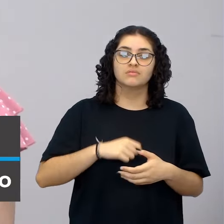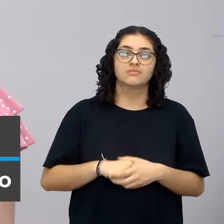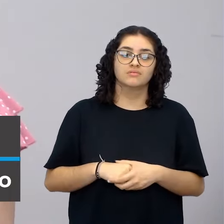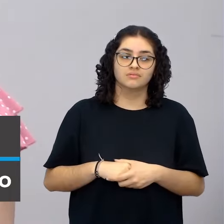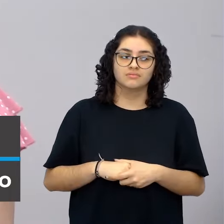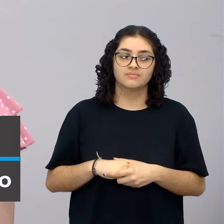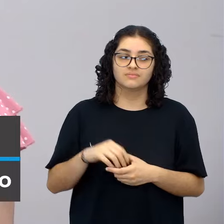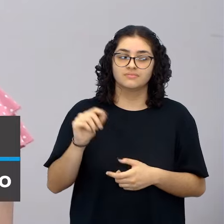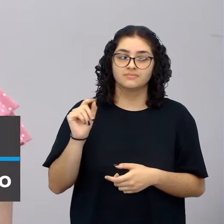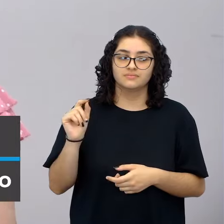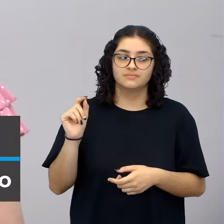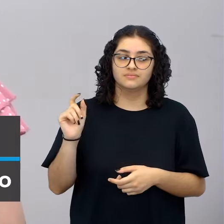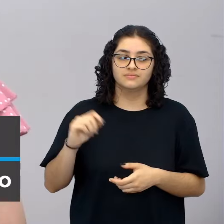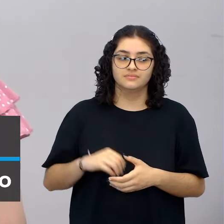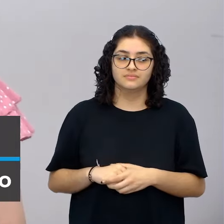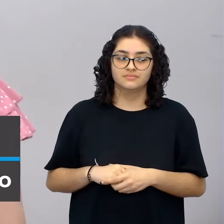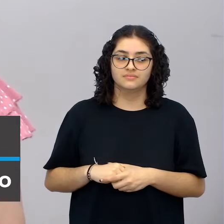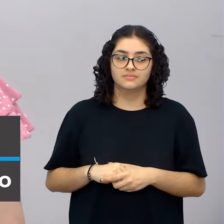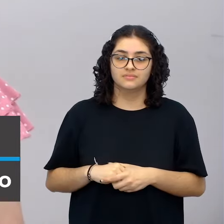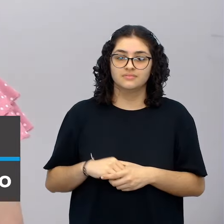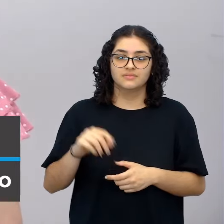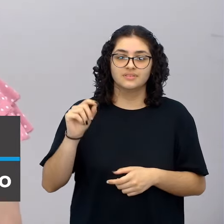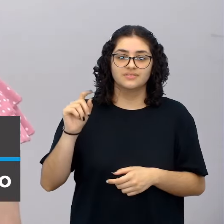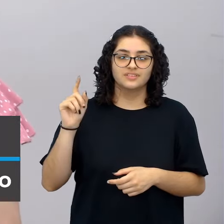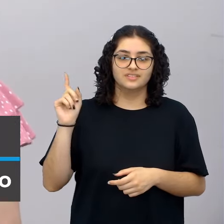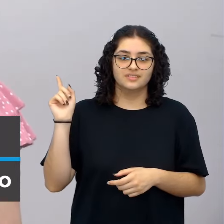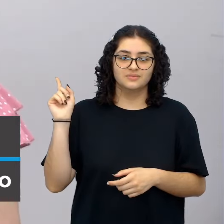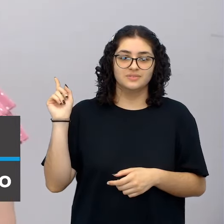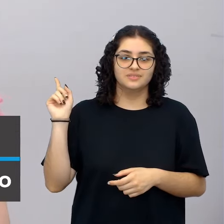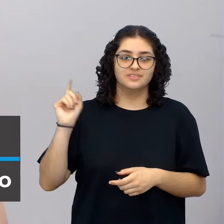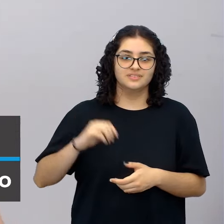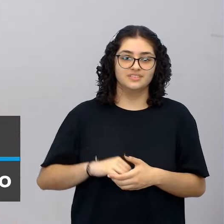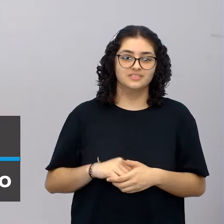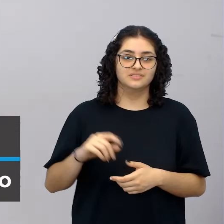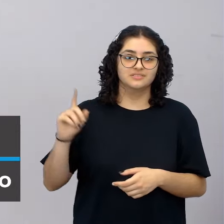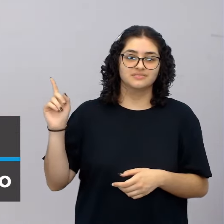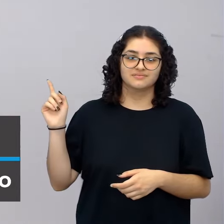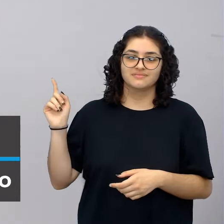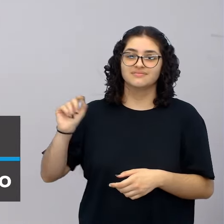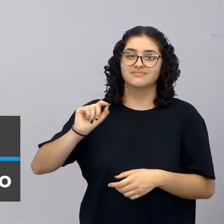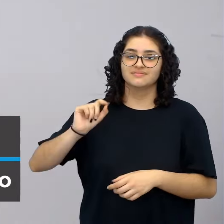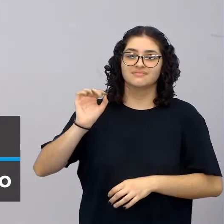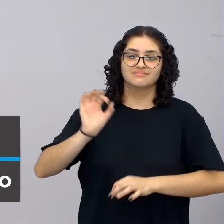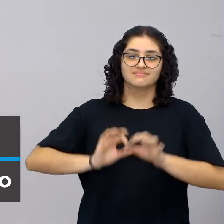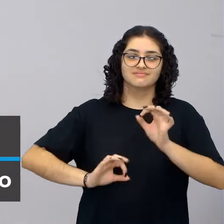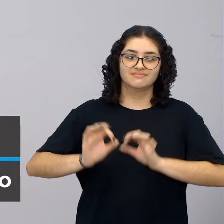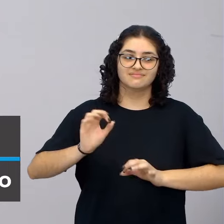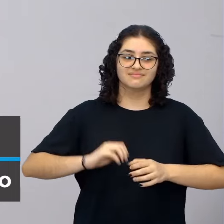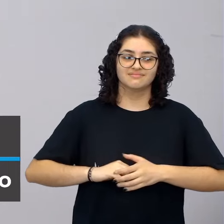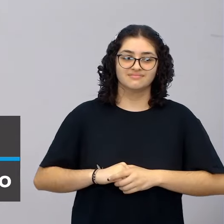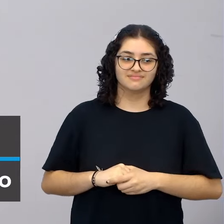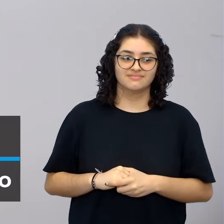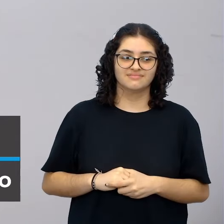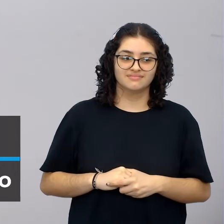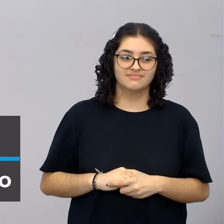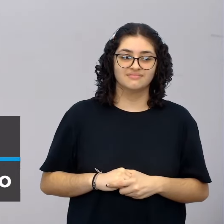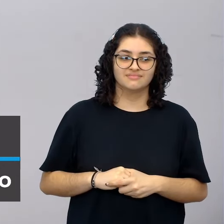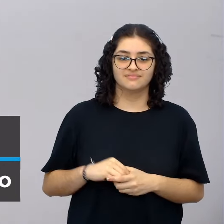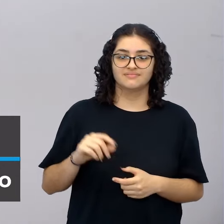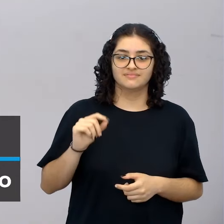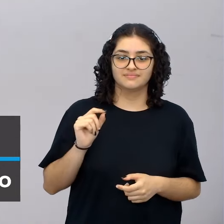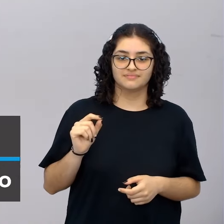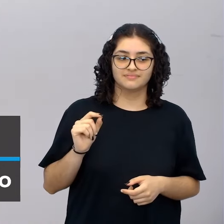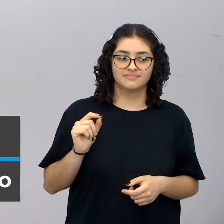computacional. Então, quando a gente traz, por exemplo, o letramento digital e as TEDx, o que a gente está trazendo também? Uma ideia de